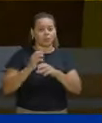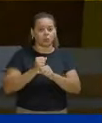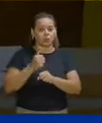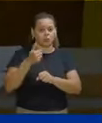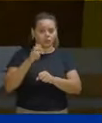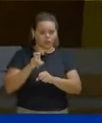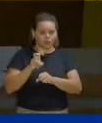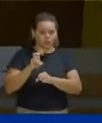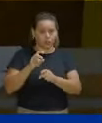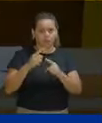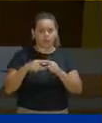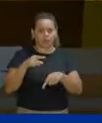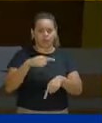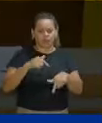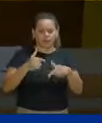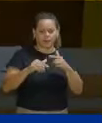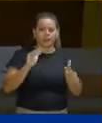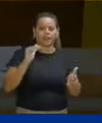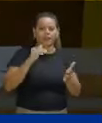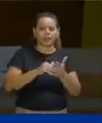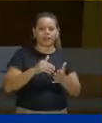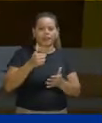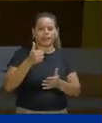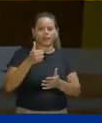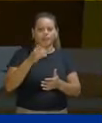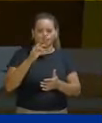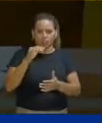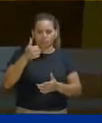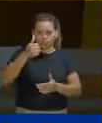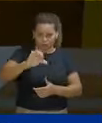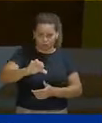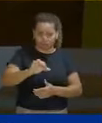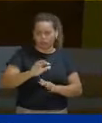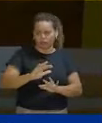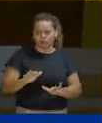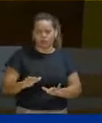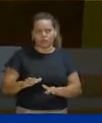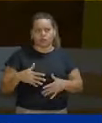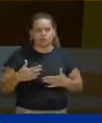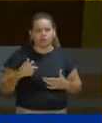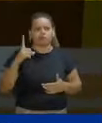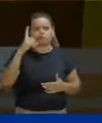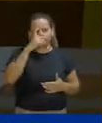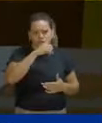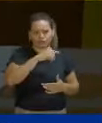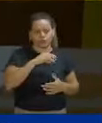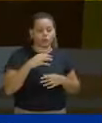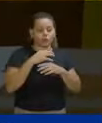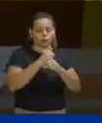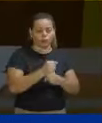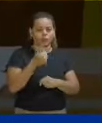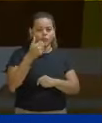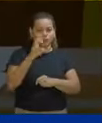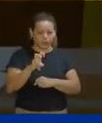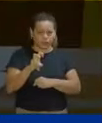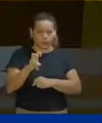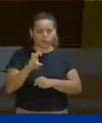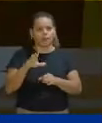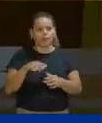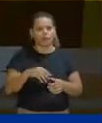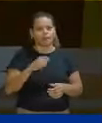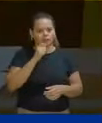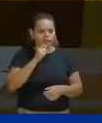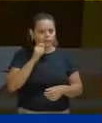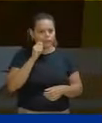porque é até o dia 19, não é isso? Então é provável que a gente não tenha como realizar as 15, mas nós